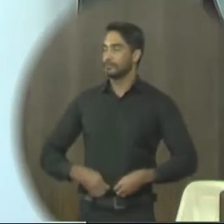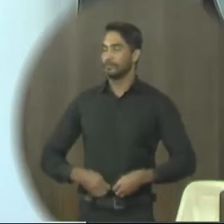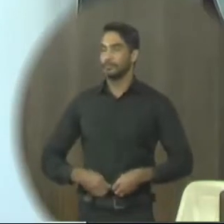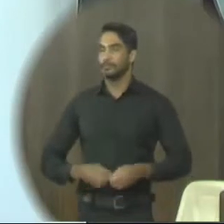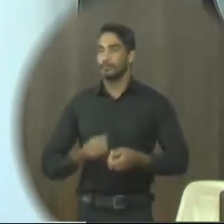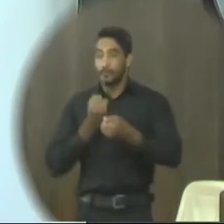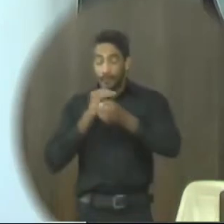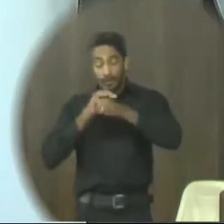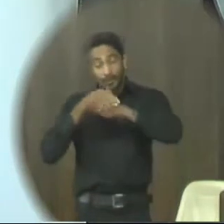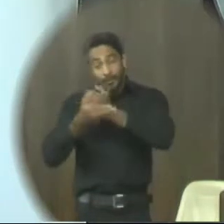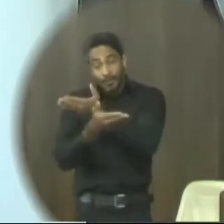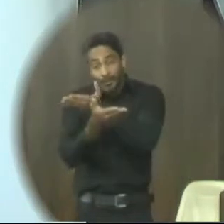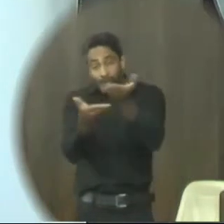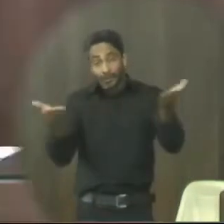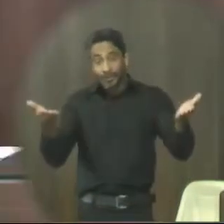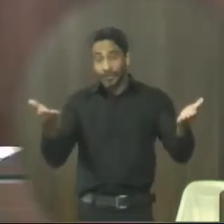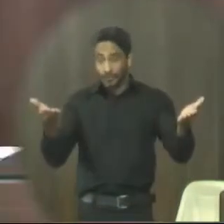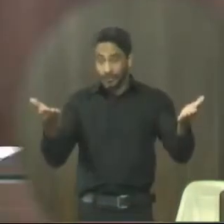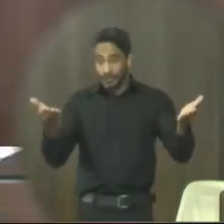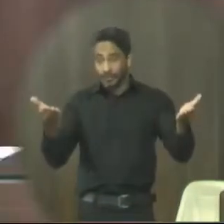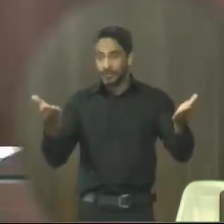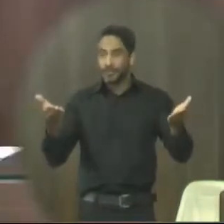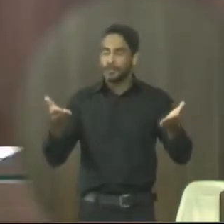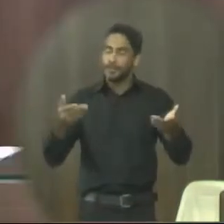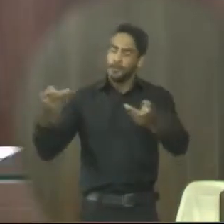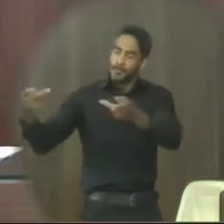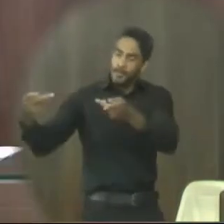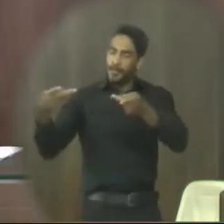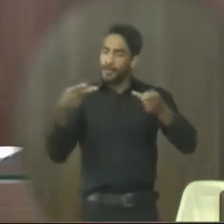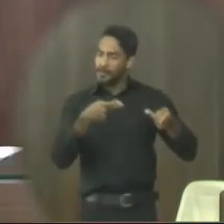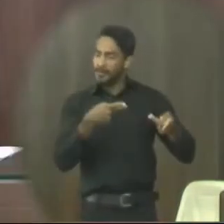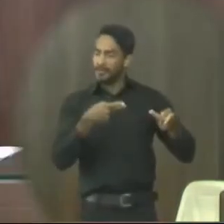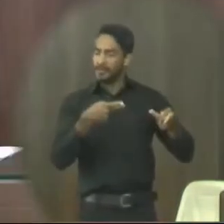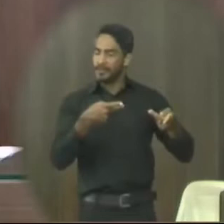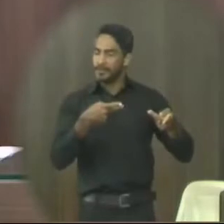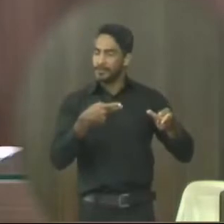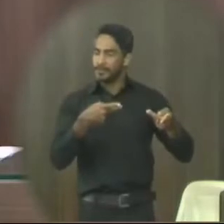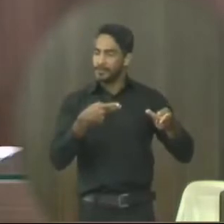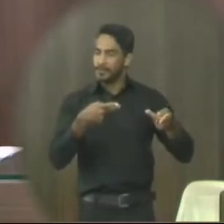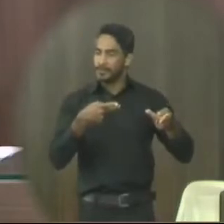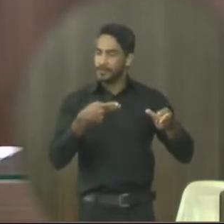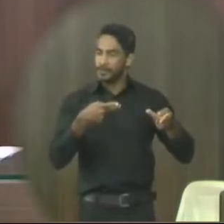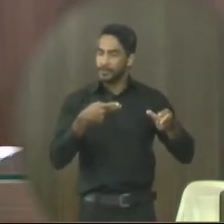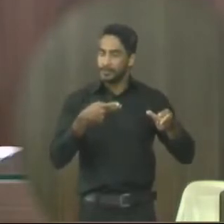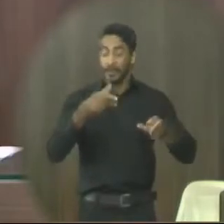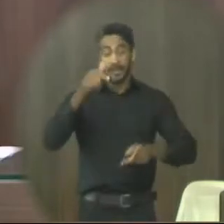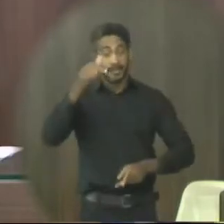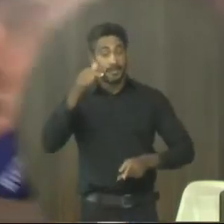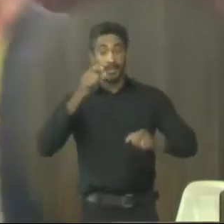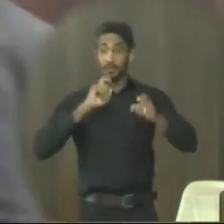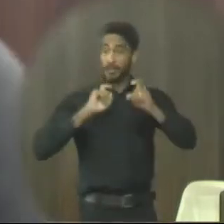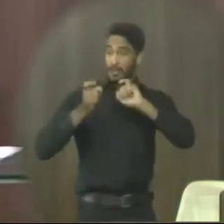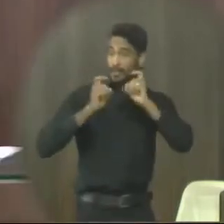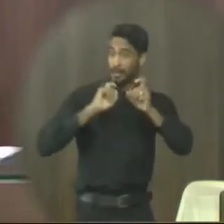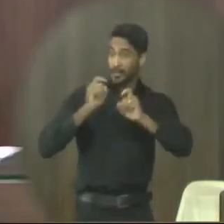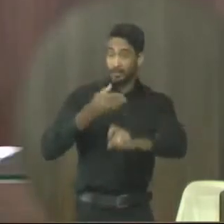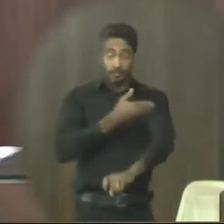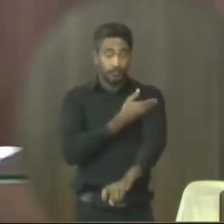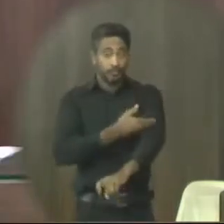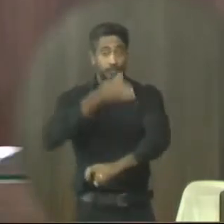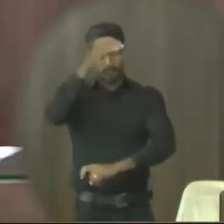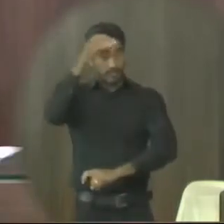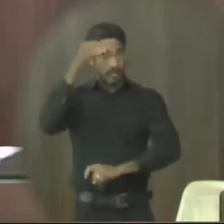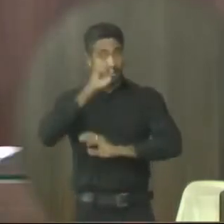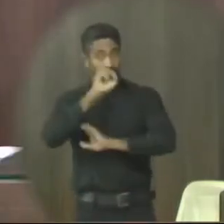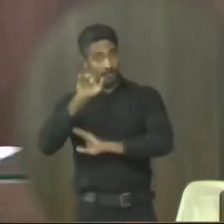Senhoras e senhores, boa noite. Sejam todos bem-vindos à nossa sétima reunião ordinária da Câmara